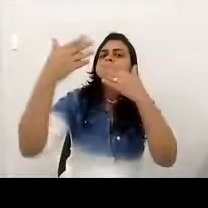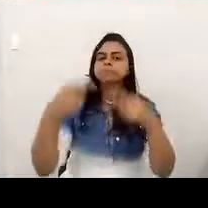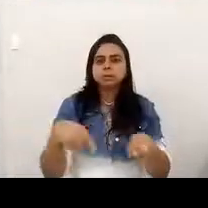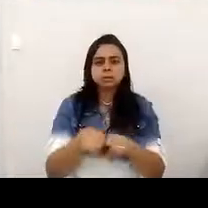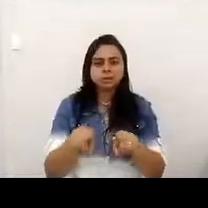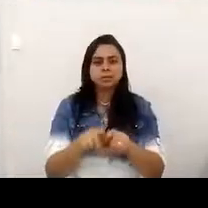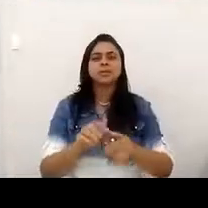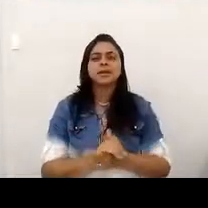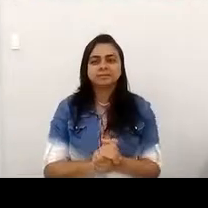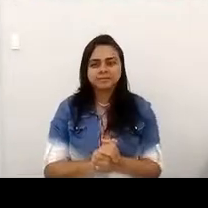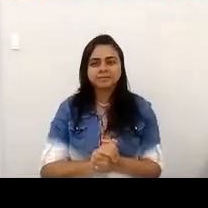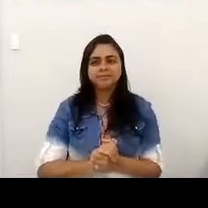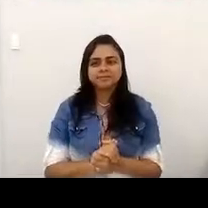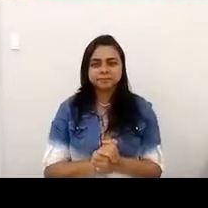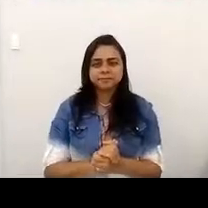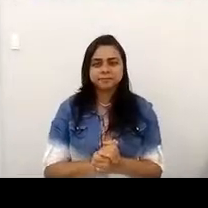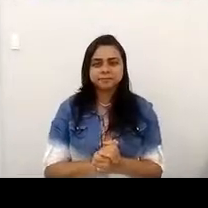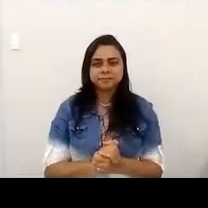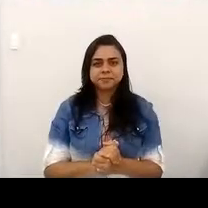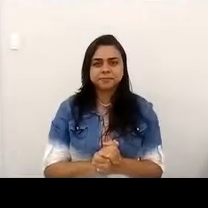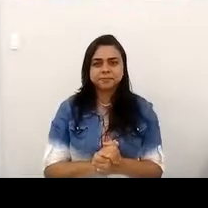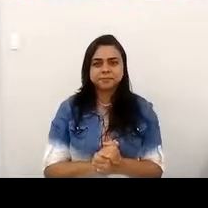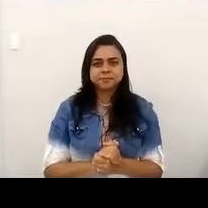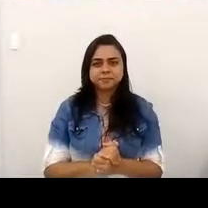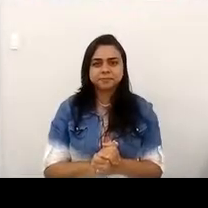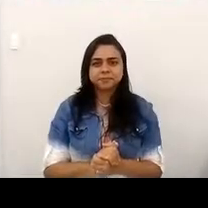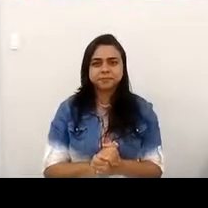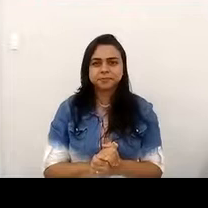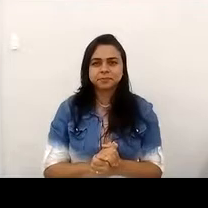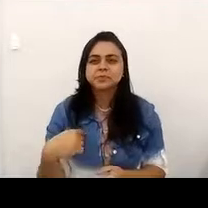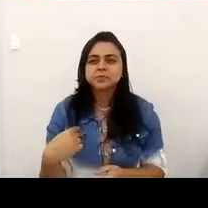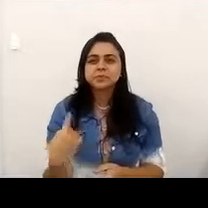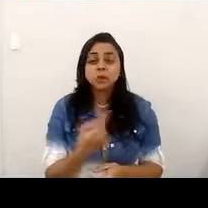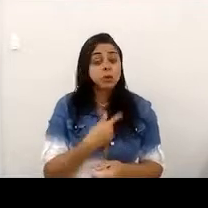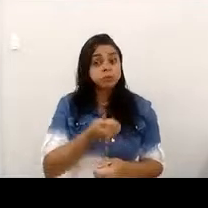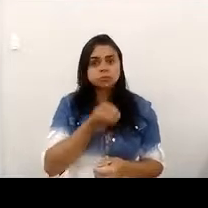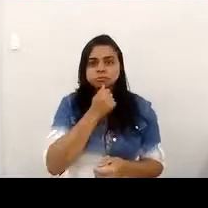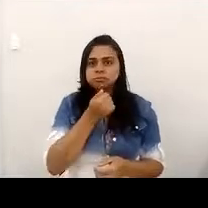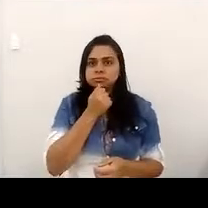meio. Então, né? E a gente ainda não se encontrou presencialmente, né?